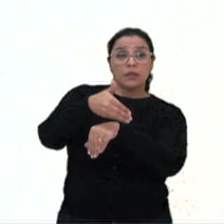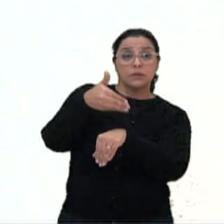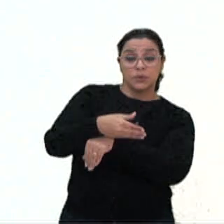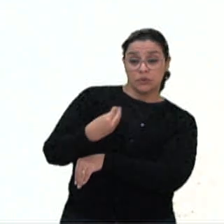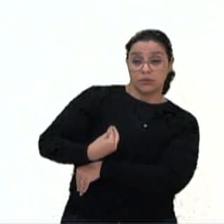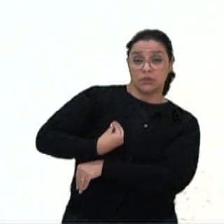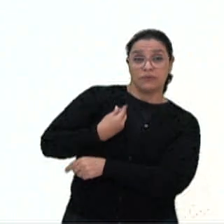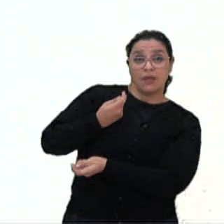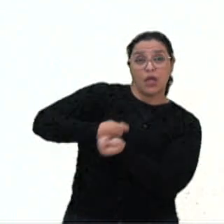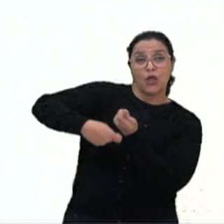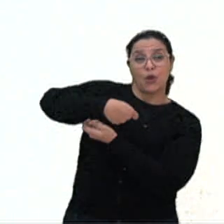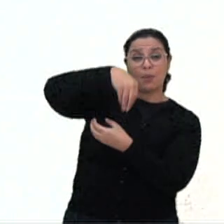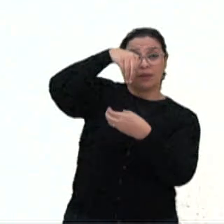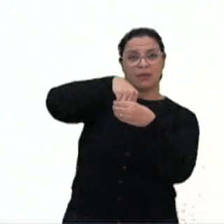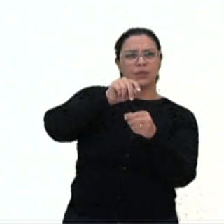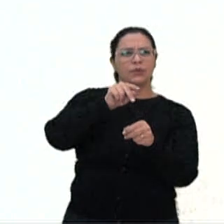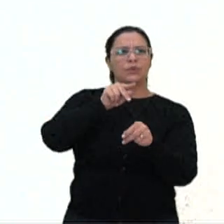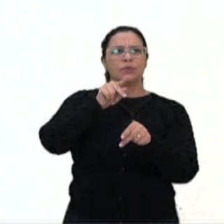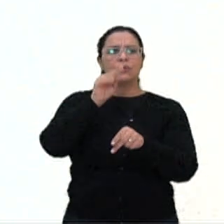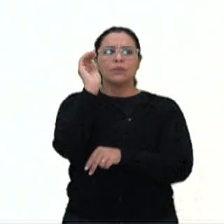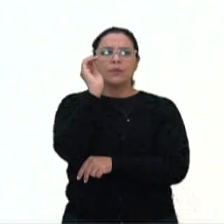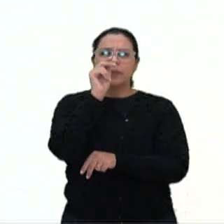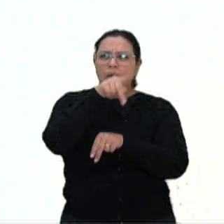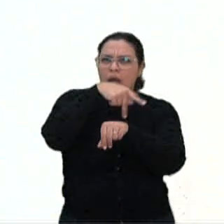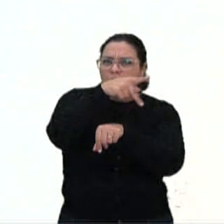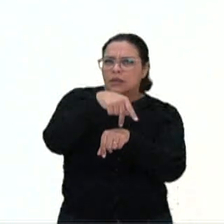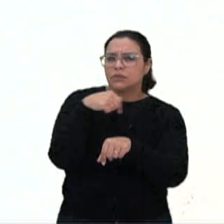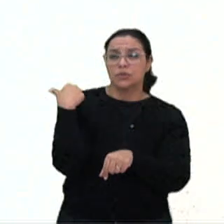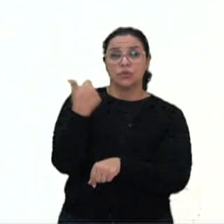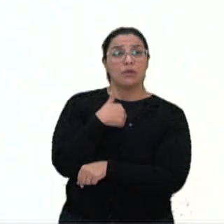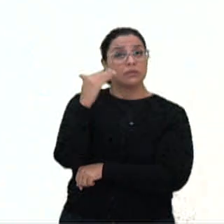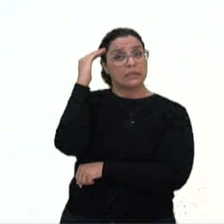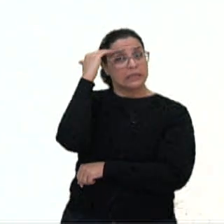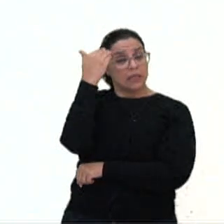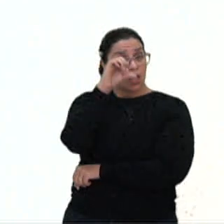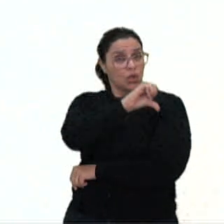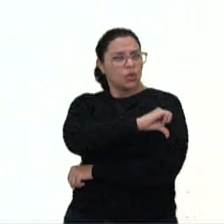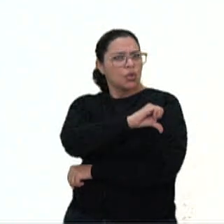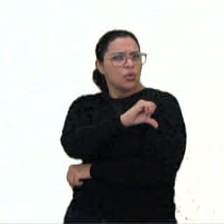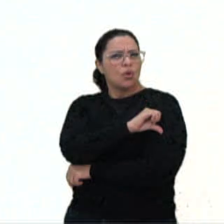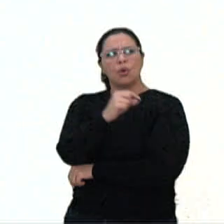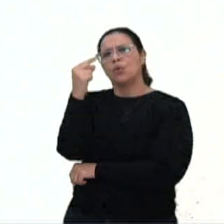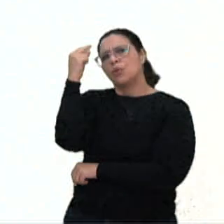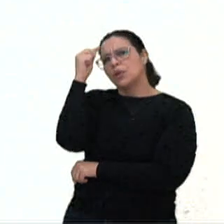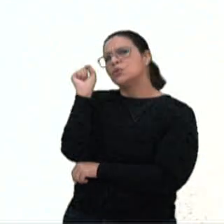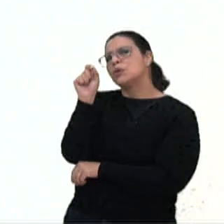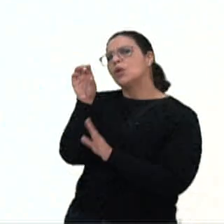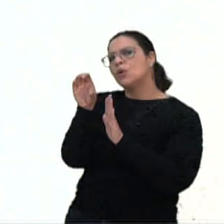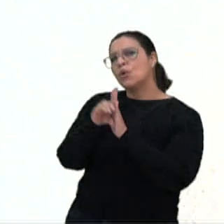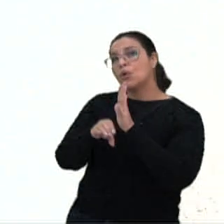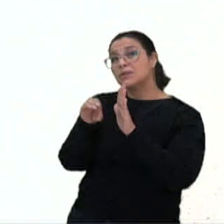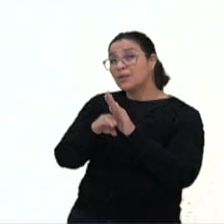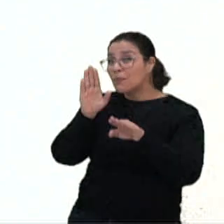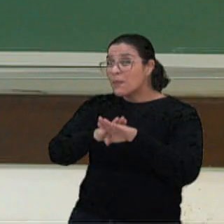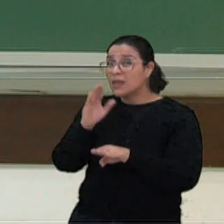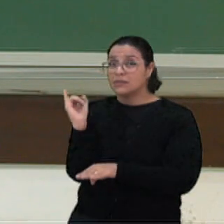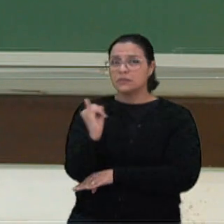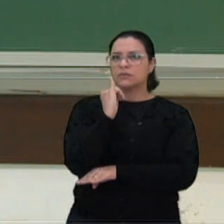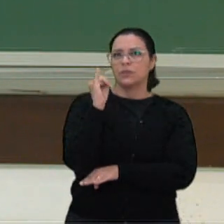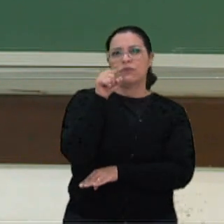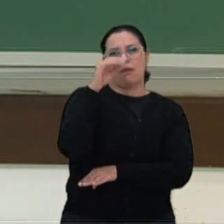vida econômica de um país. Para o que nós queremos entender aqui no nono ano, eu penso que é o conceito mais